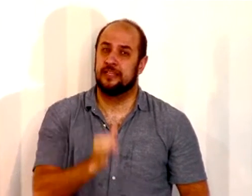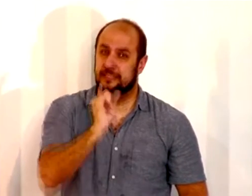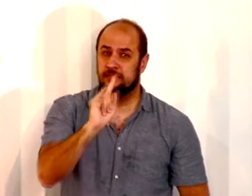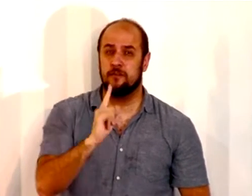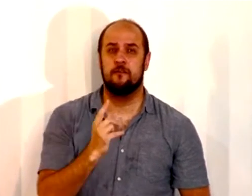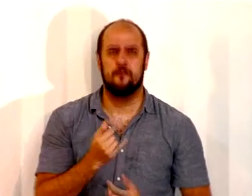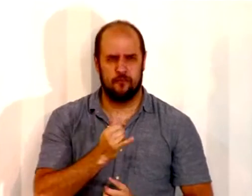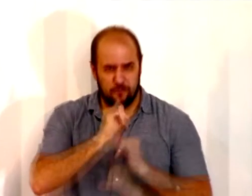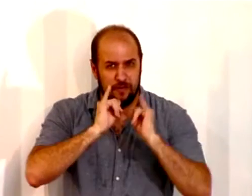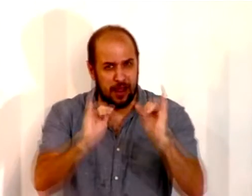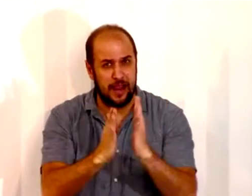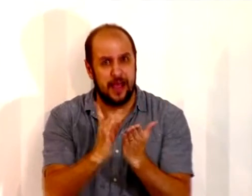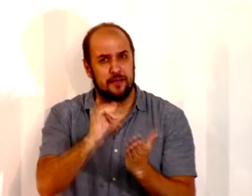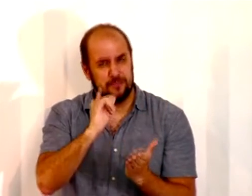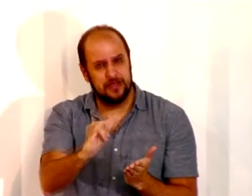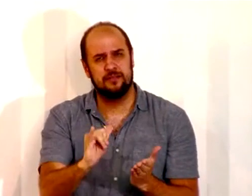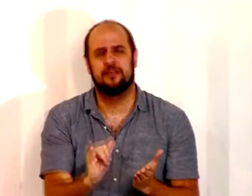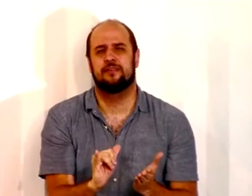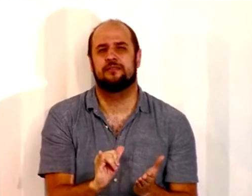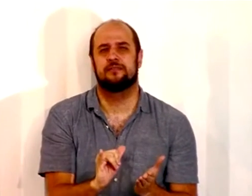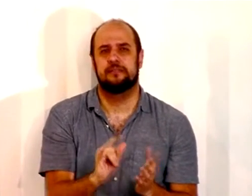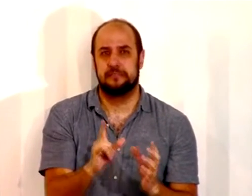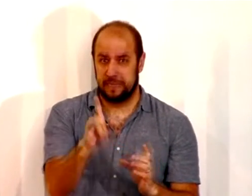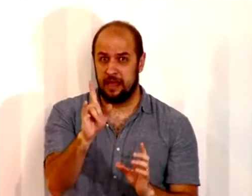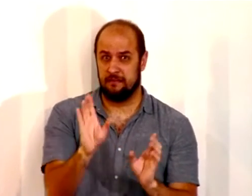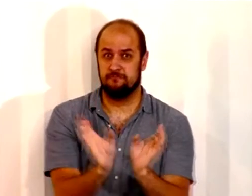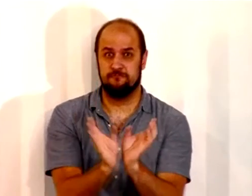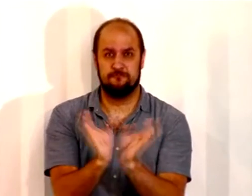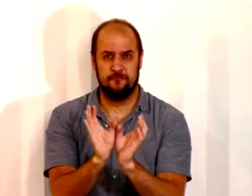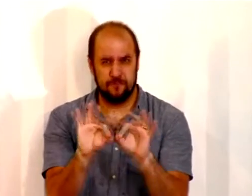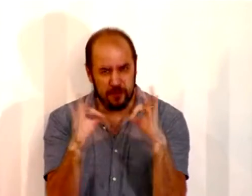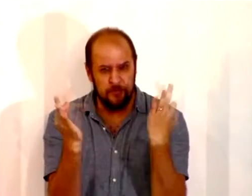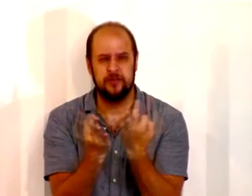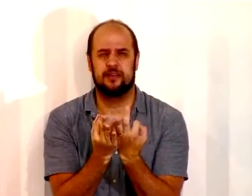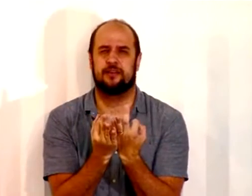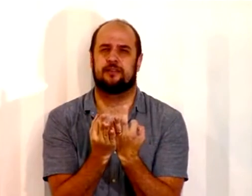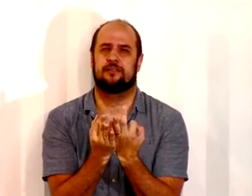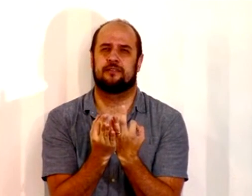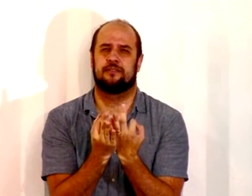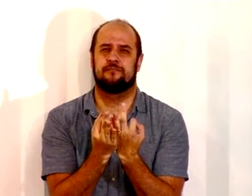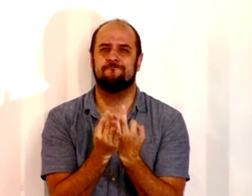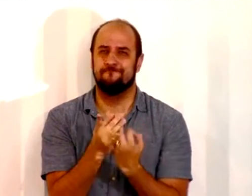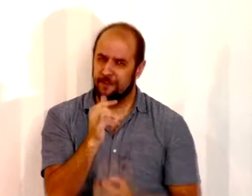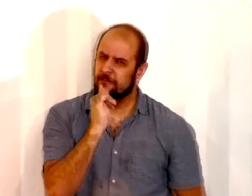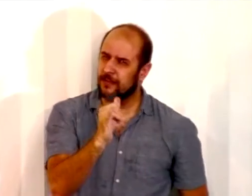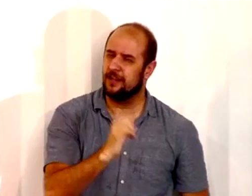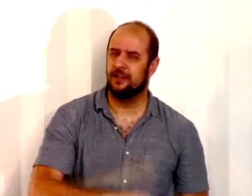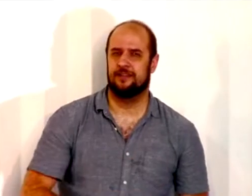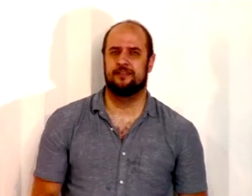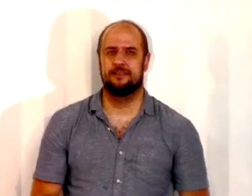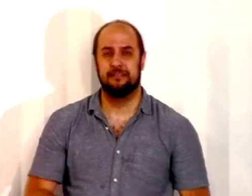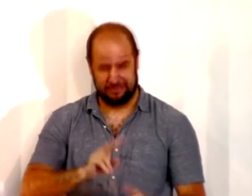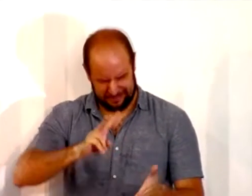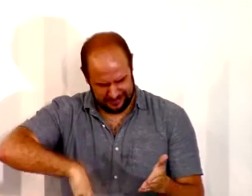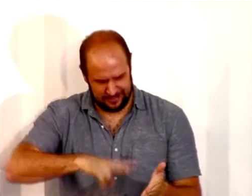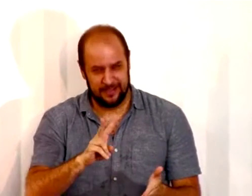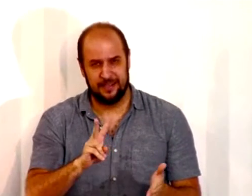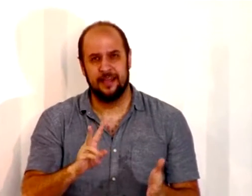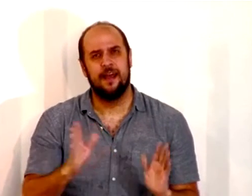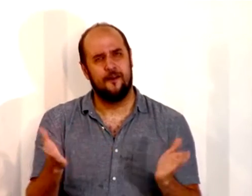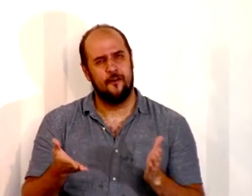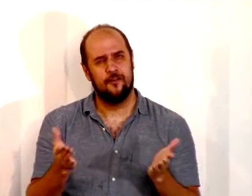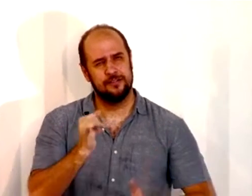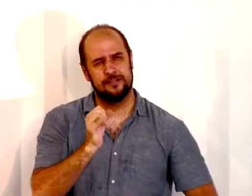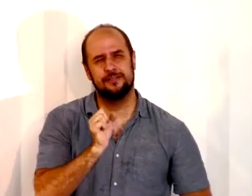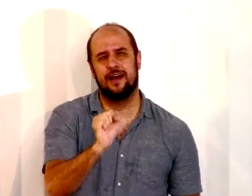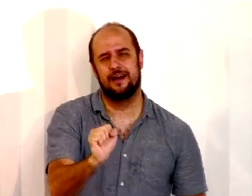para falar um trecho da Bíblia na sua ceia natalina, na sua família, uma boa dica: abra no texto que você foi